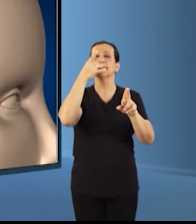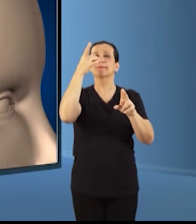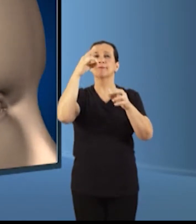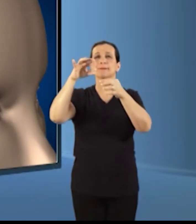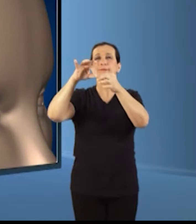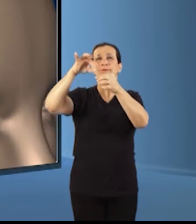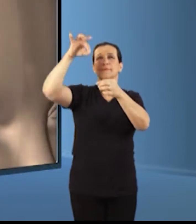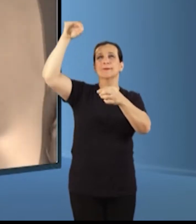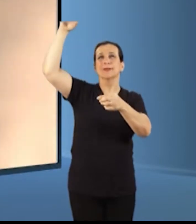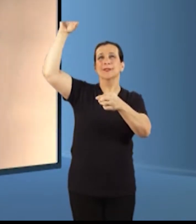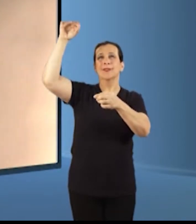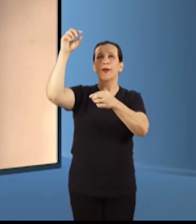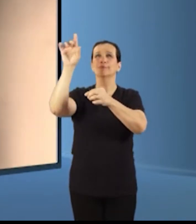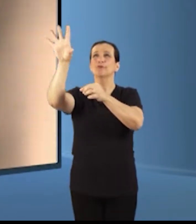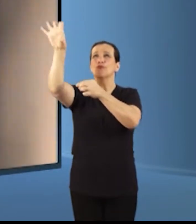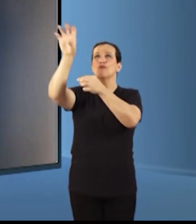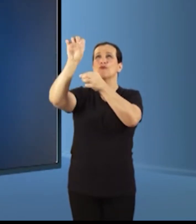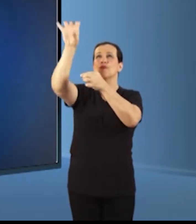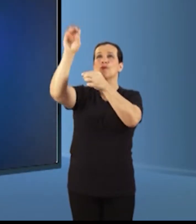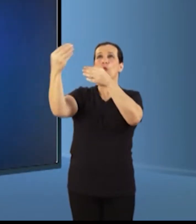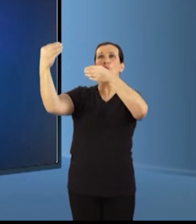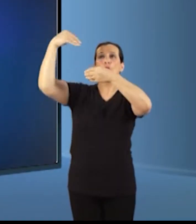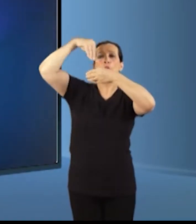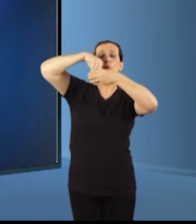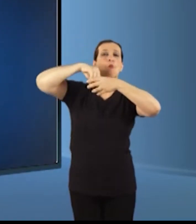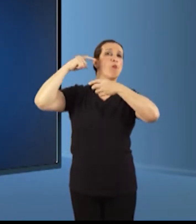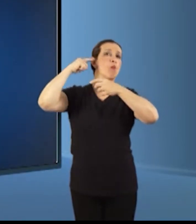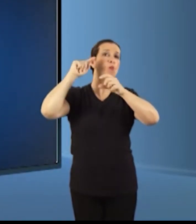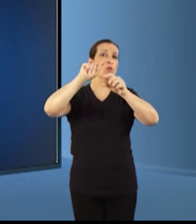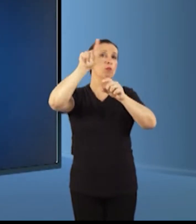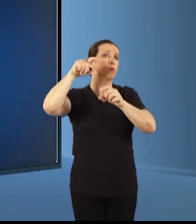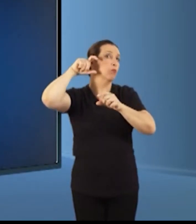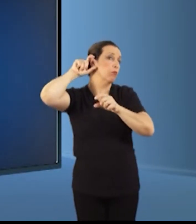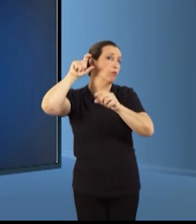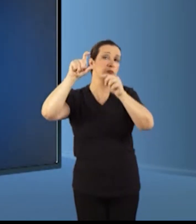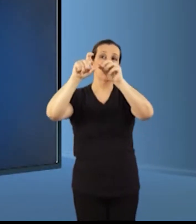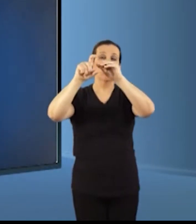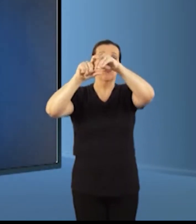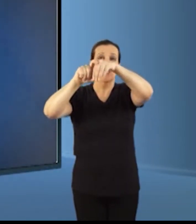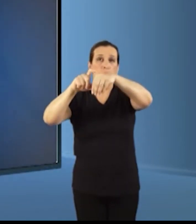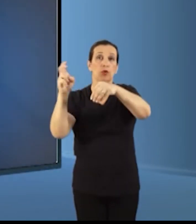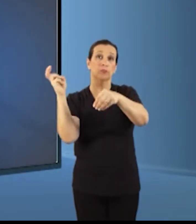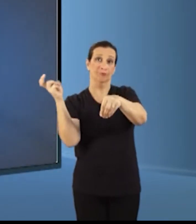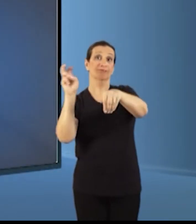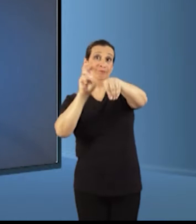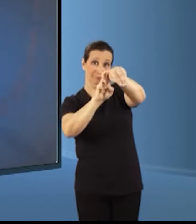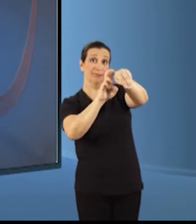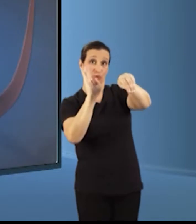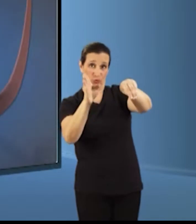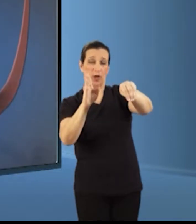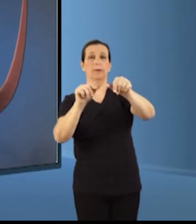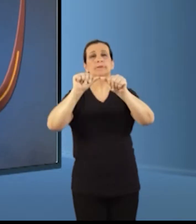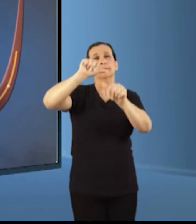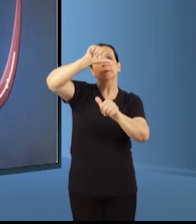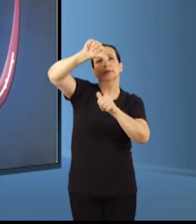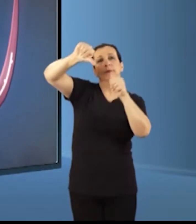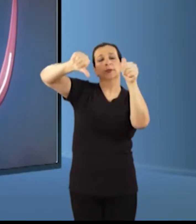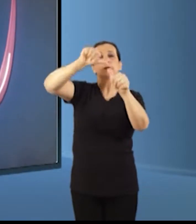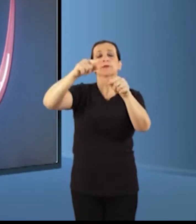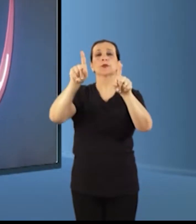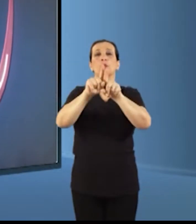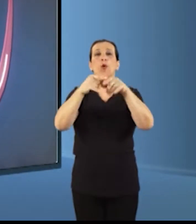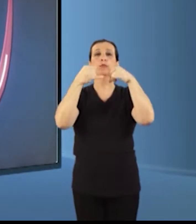sinais de rádio até a unidade interna, que está implantada no paciente. Esses sinais de rádio são transformados em